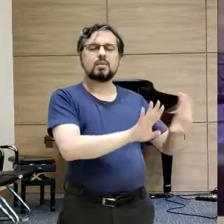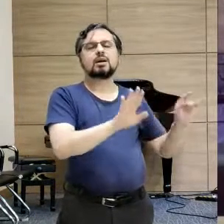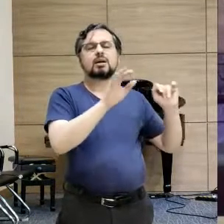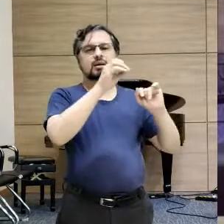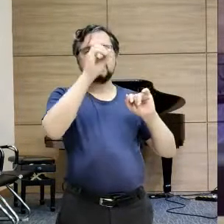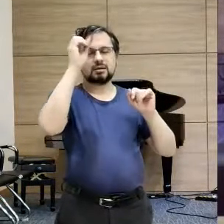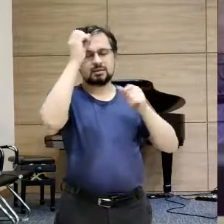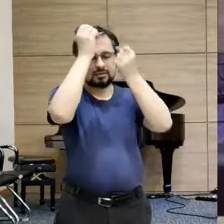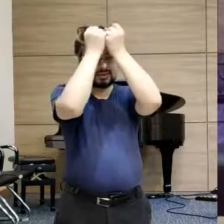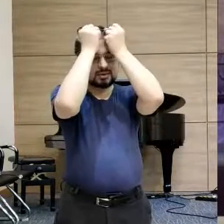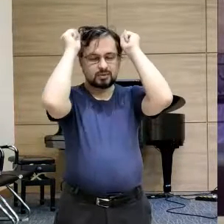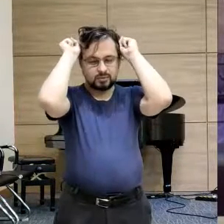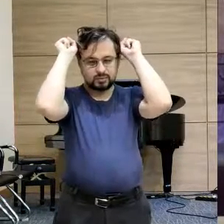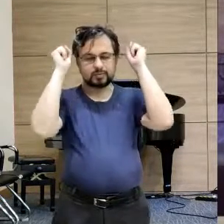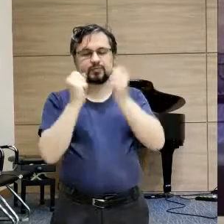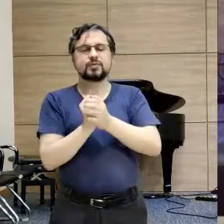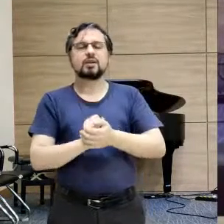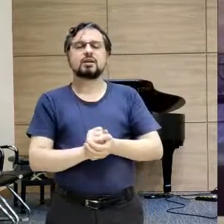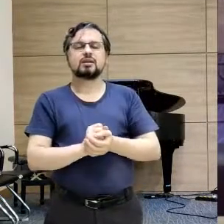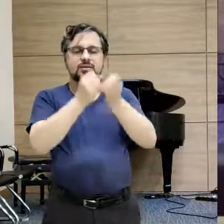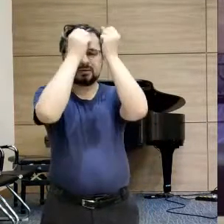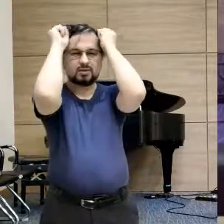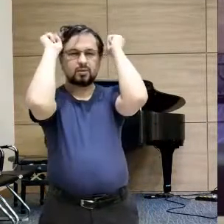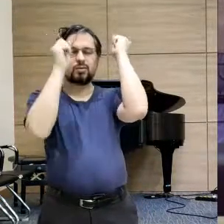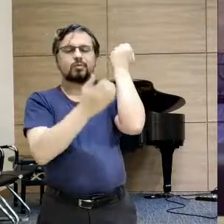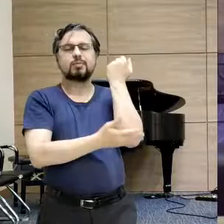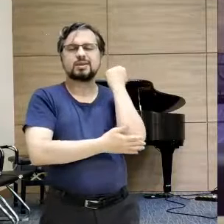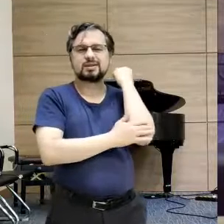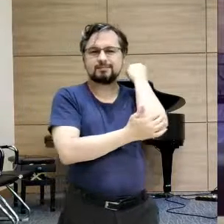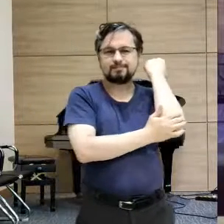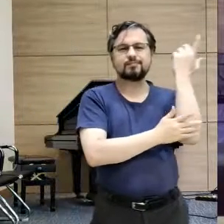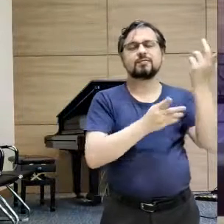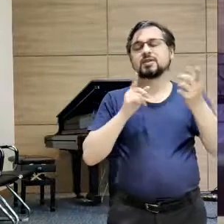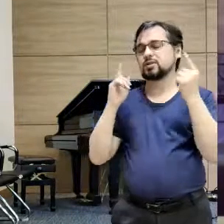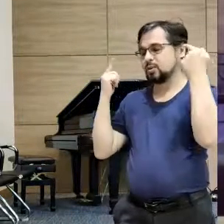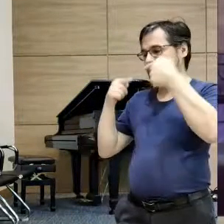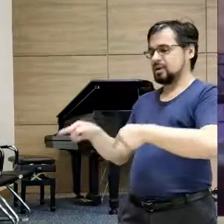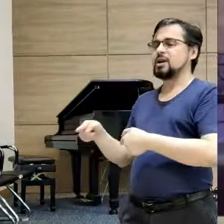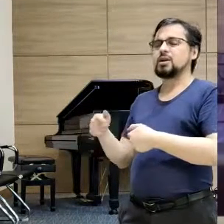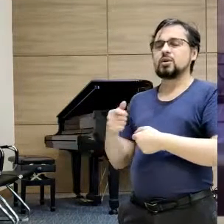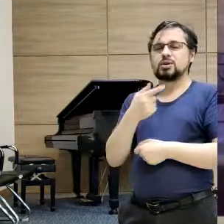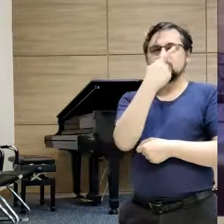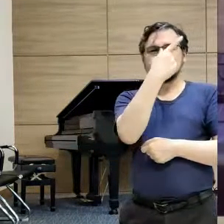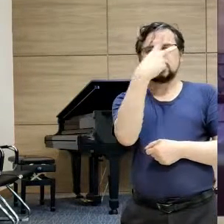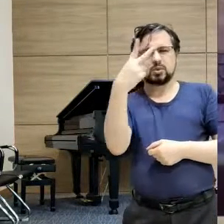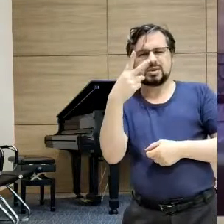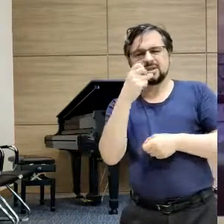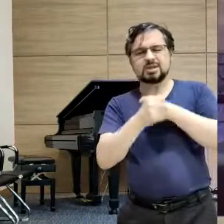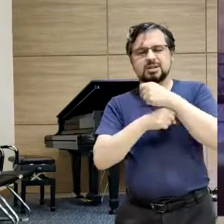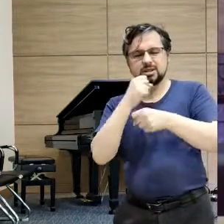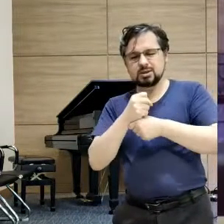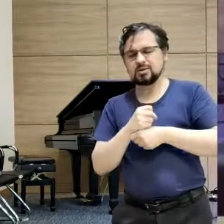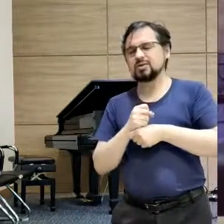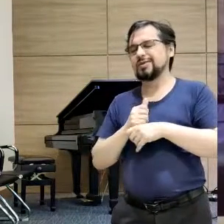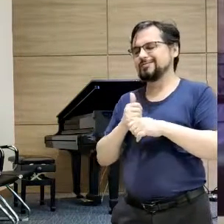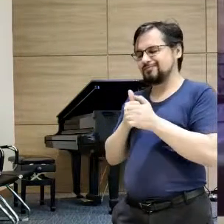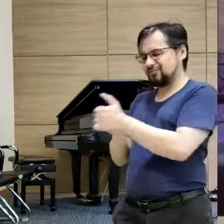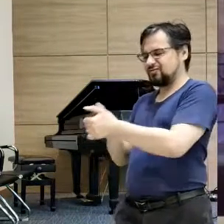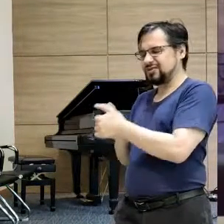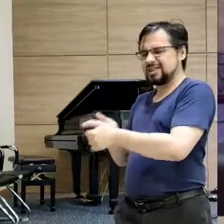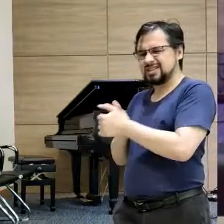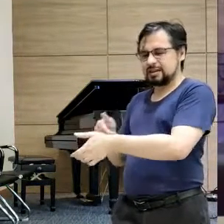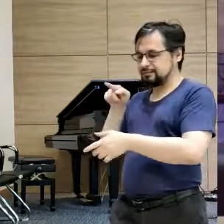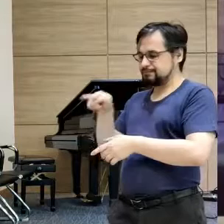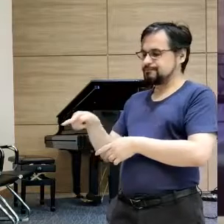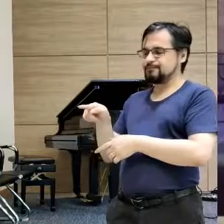ele vai tomar o seu reino, e aí o rei Saul, durante 12 anos, persegue esse menino. Esse menino depois, lá no livro de 2